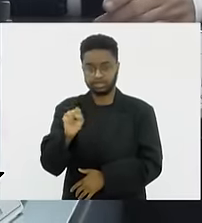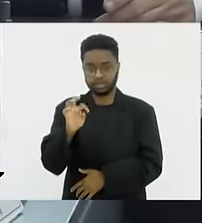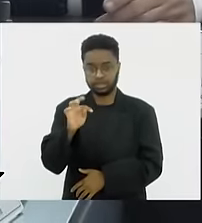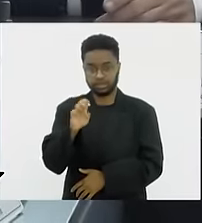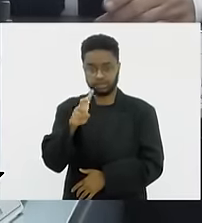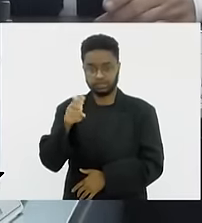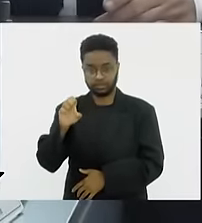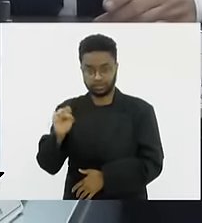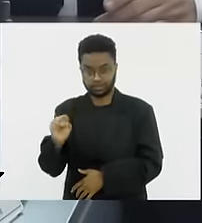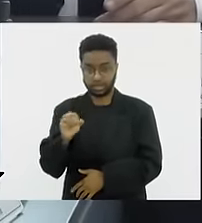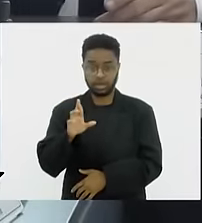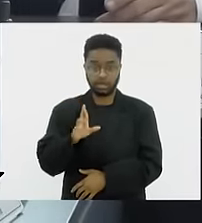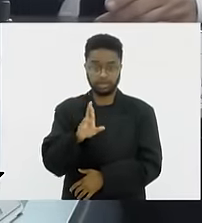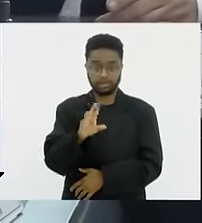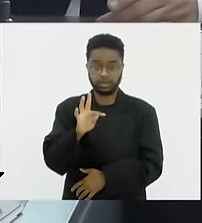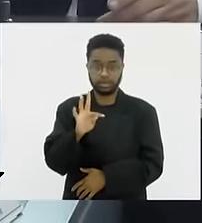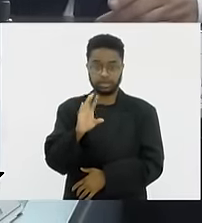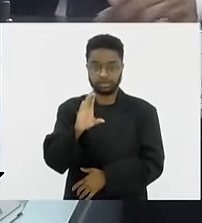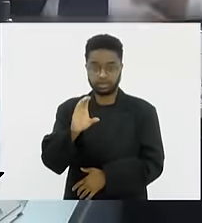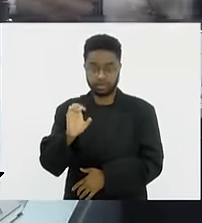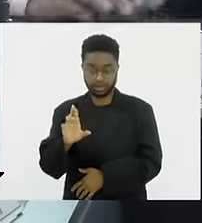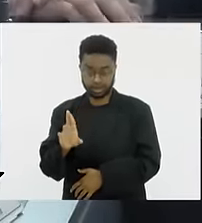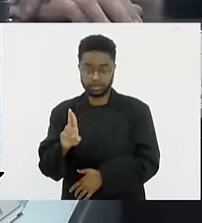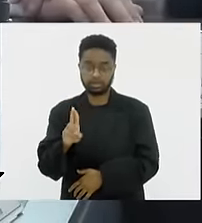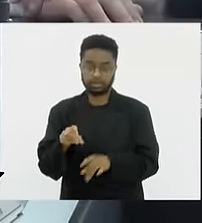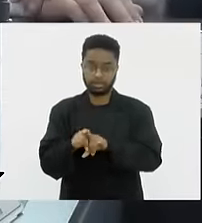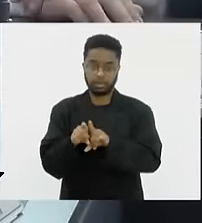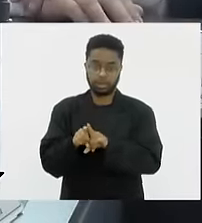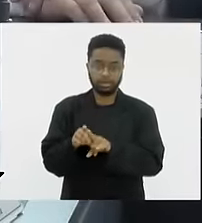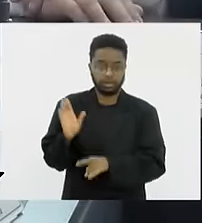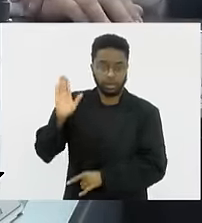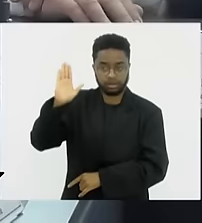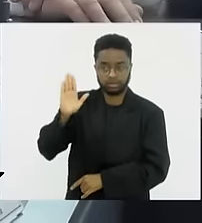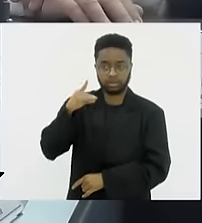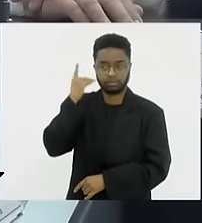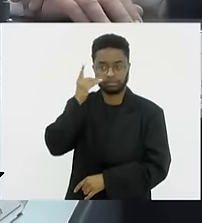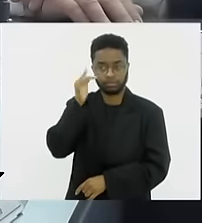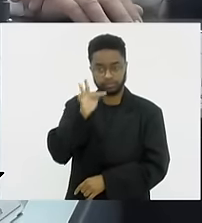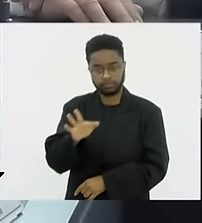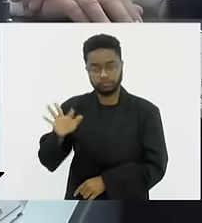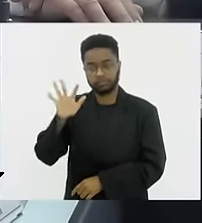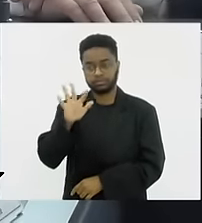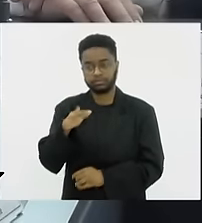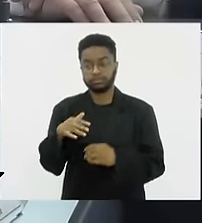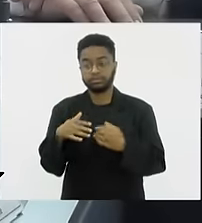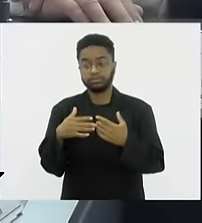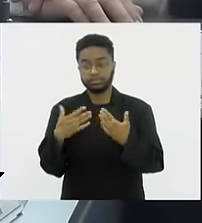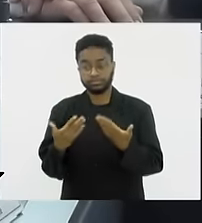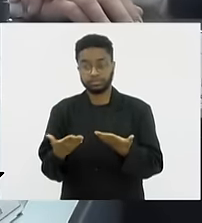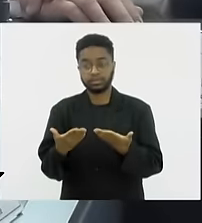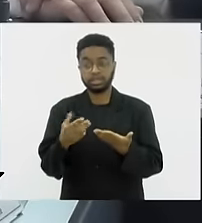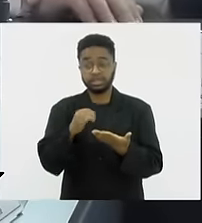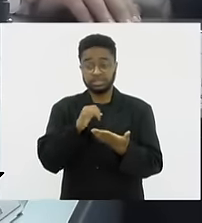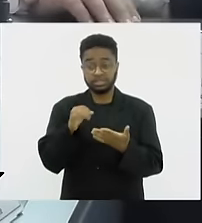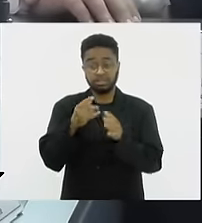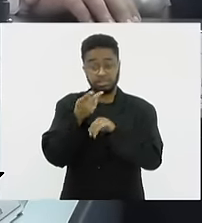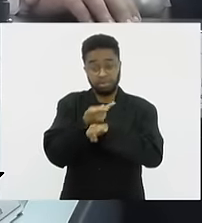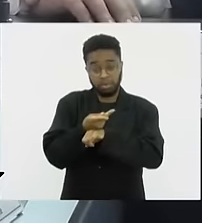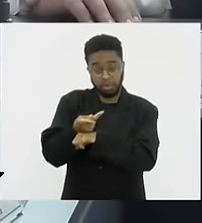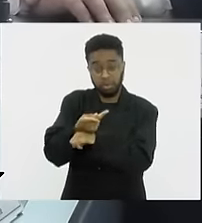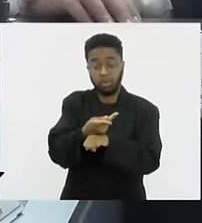TCR e foi candidato a deputado federal. Obrigado, tá? Você vê que quanto mais mexe, mais fede, pô.